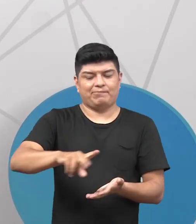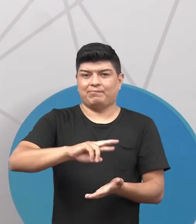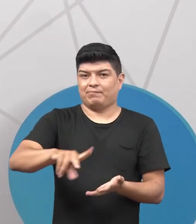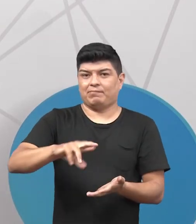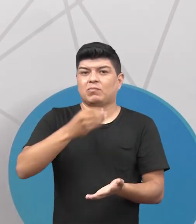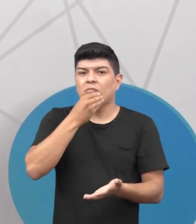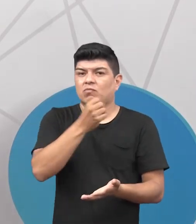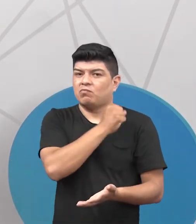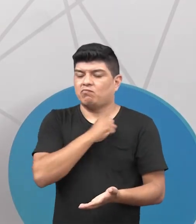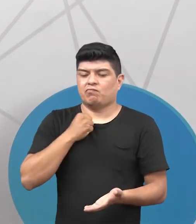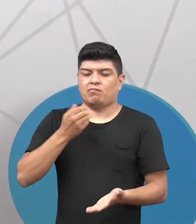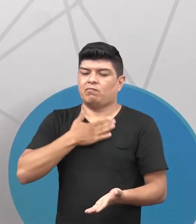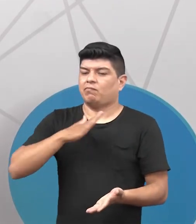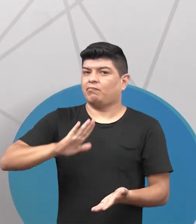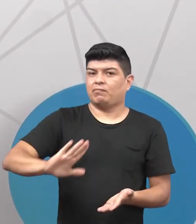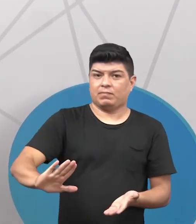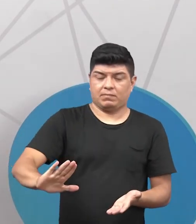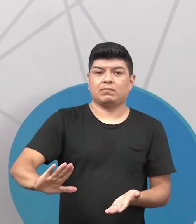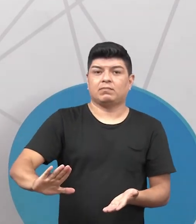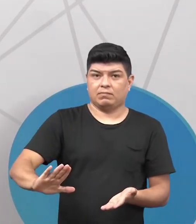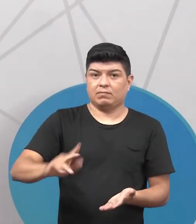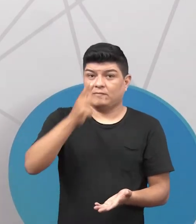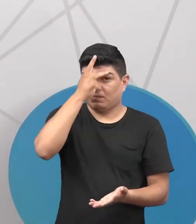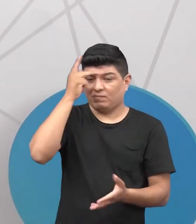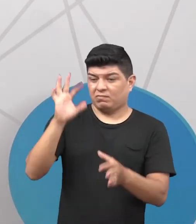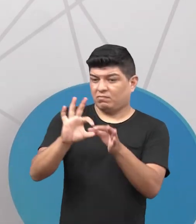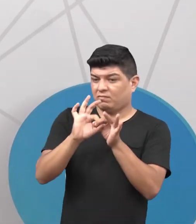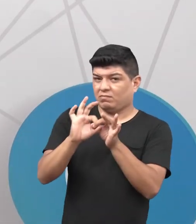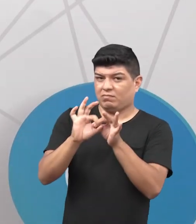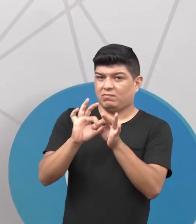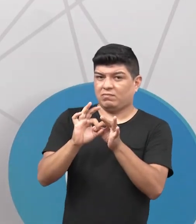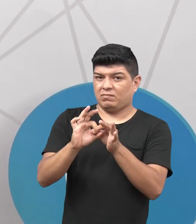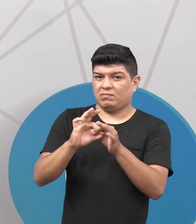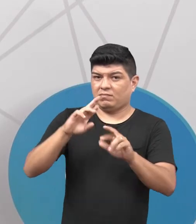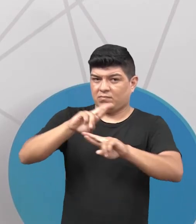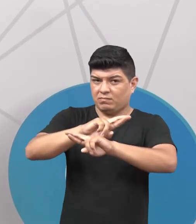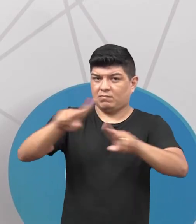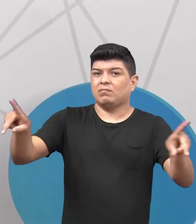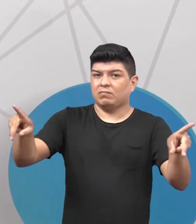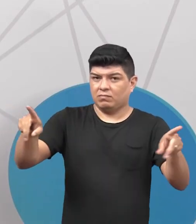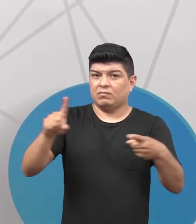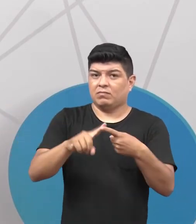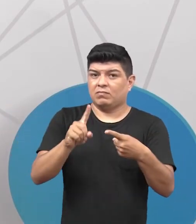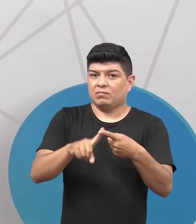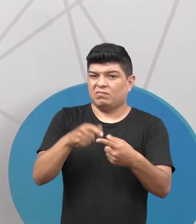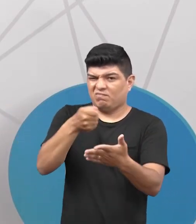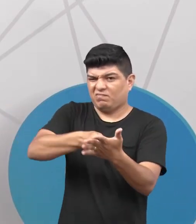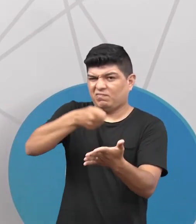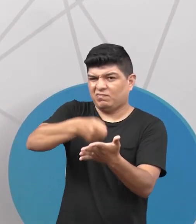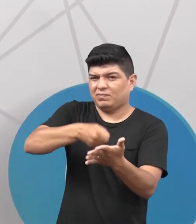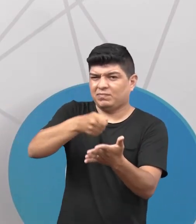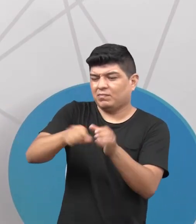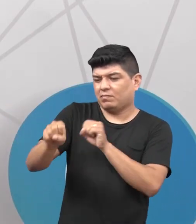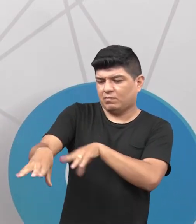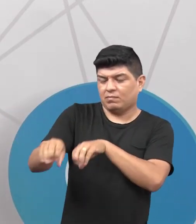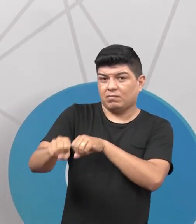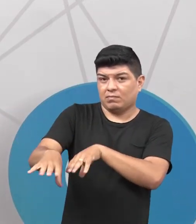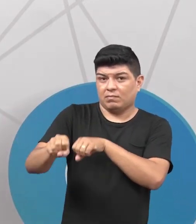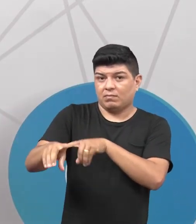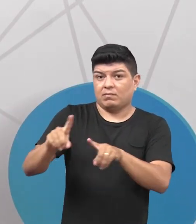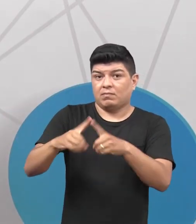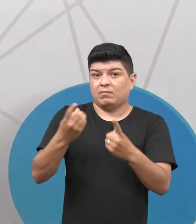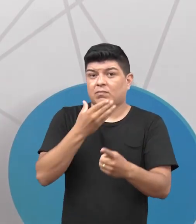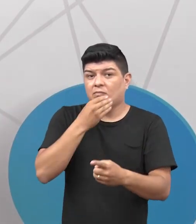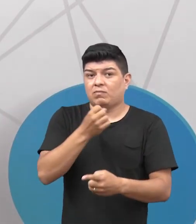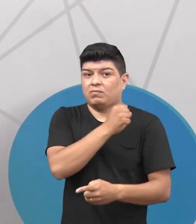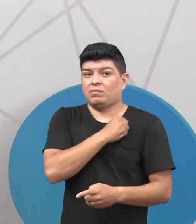também não gostava muito do pessoal ligado aí à retórica, né, dos sofistas, porque eles cobravam para ensinar. E Sócrates